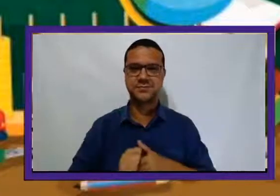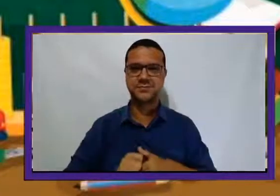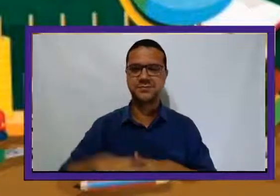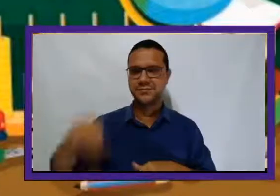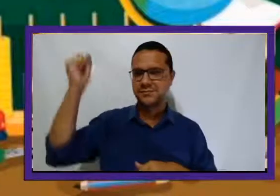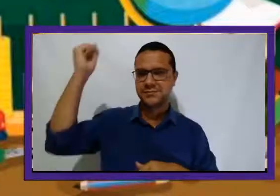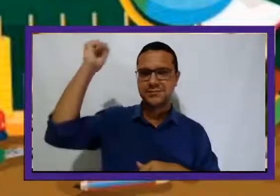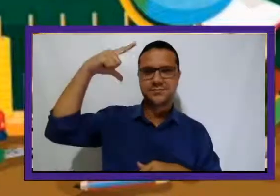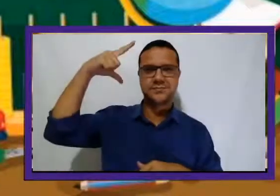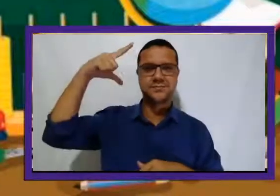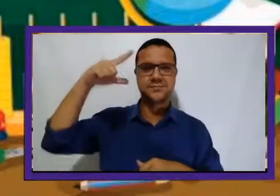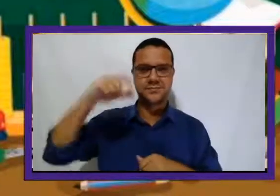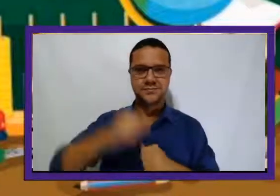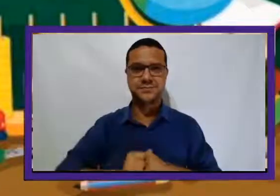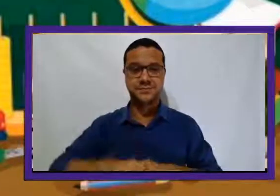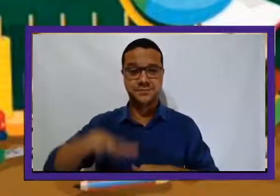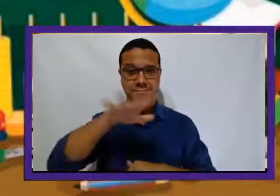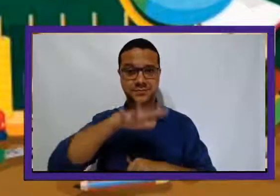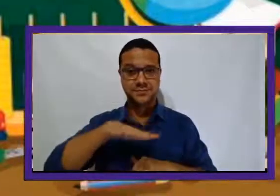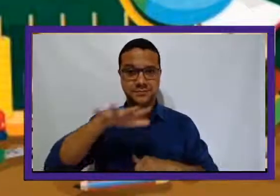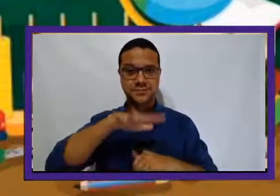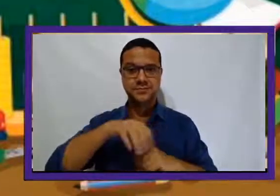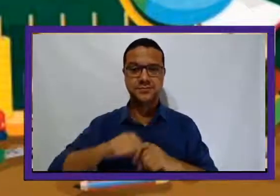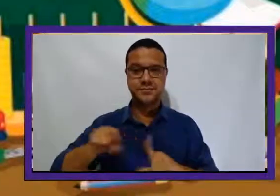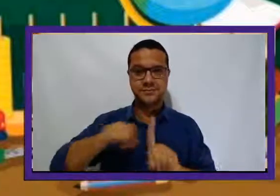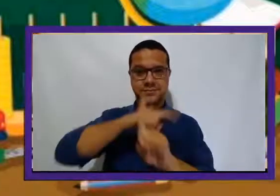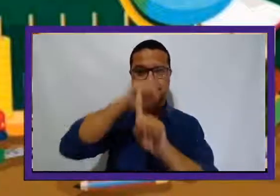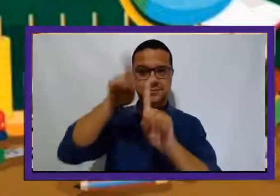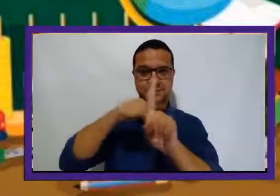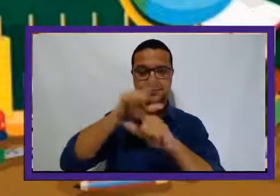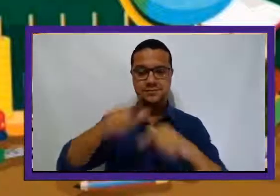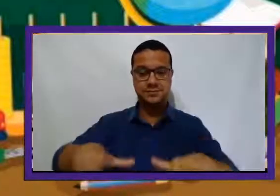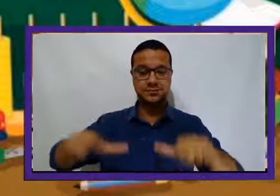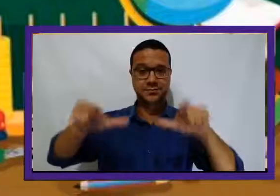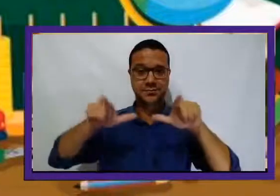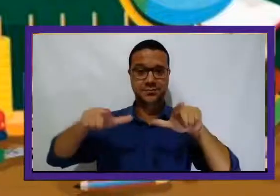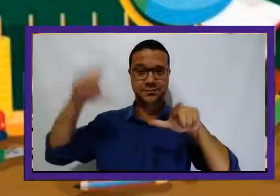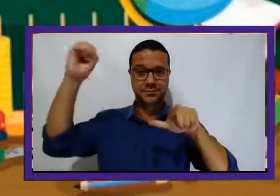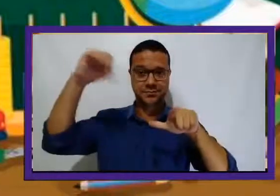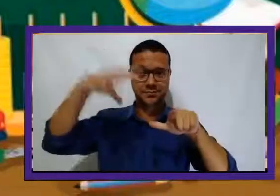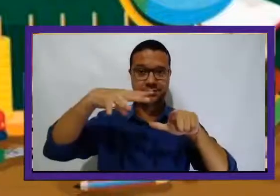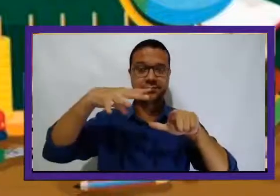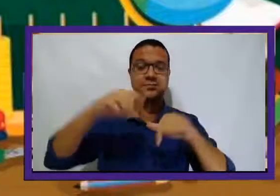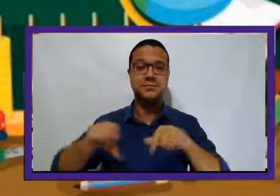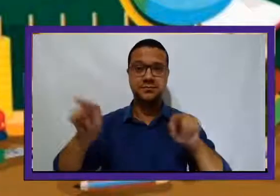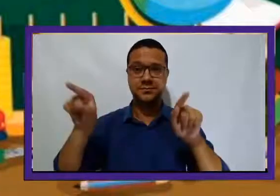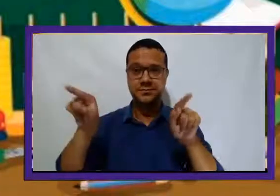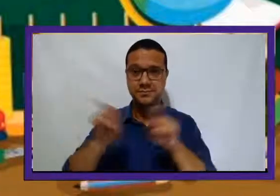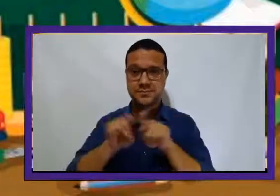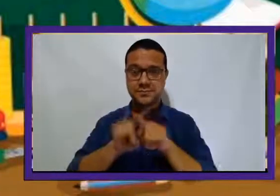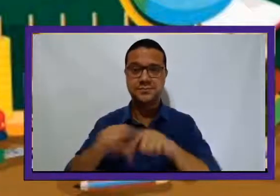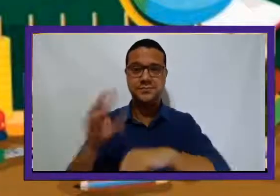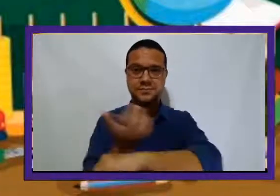Luz do sol Parque eólico Água Placas solares Até mesmo Até Uma plantação E o que é